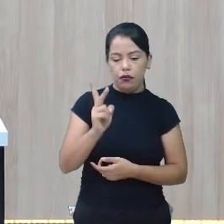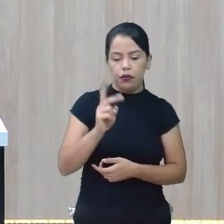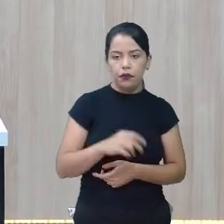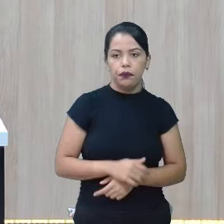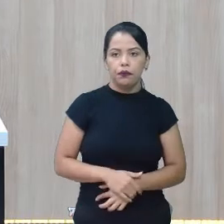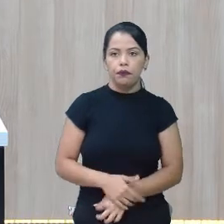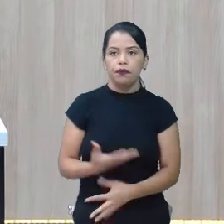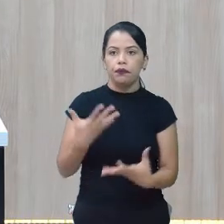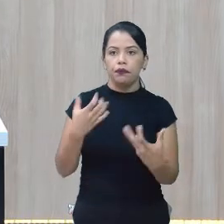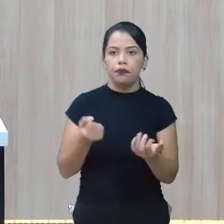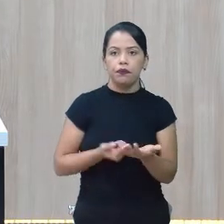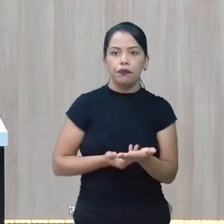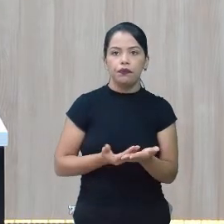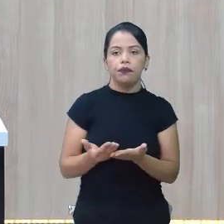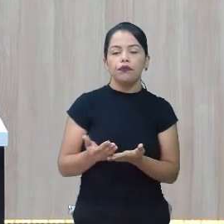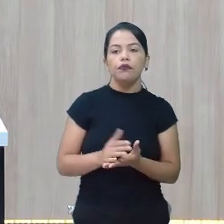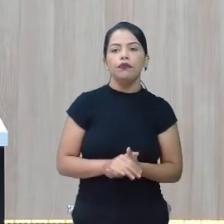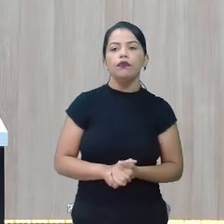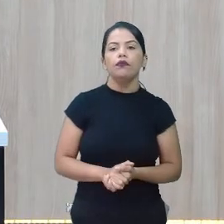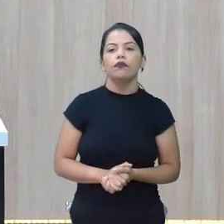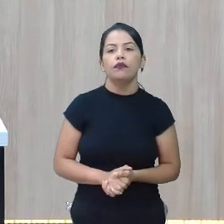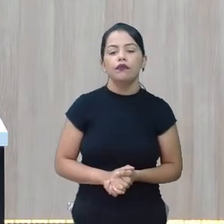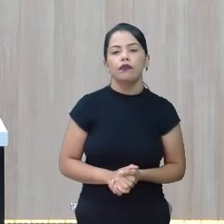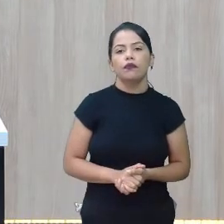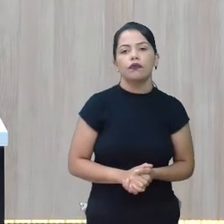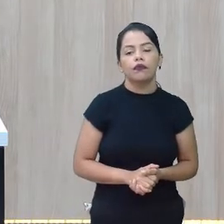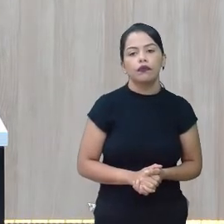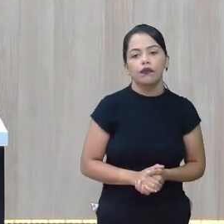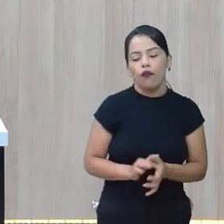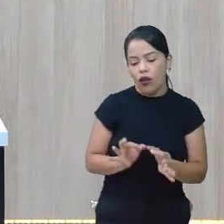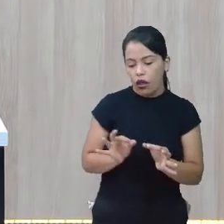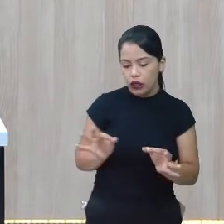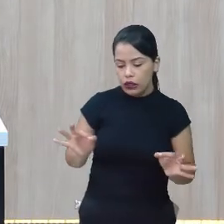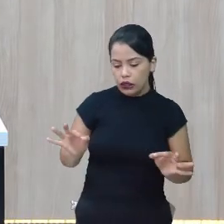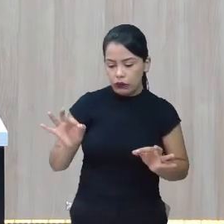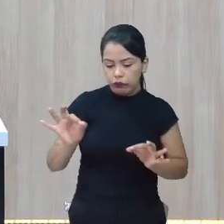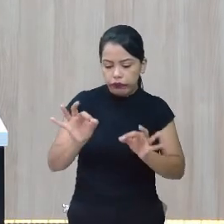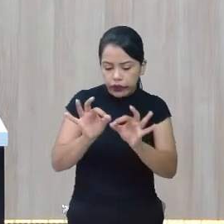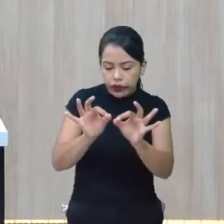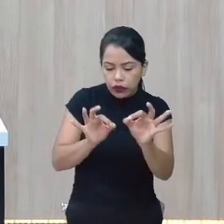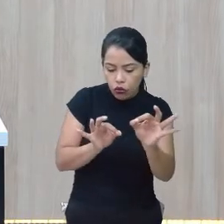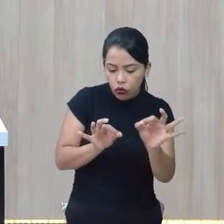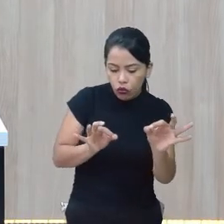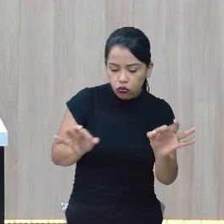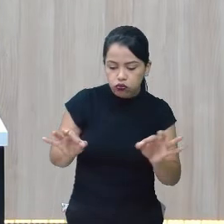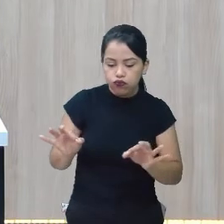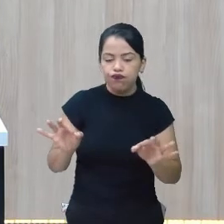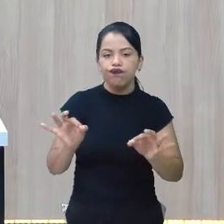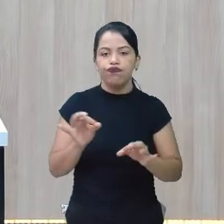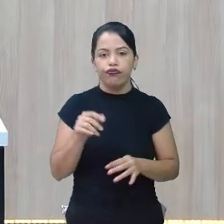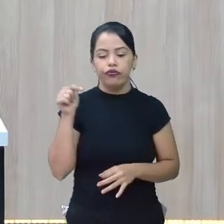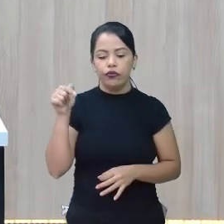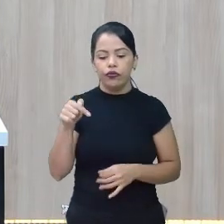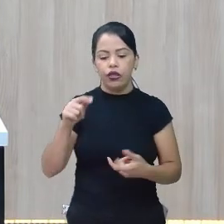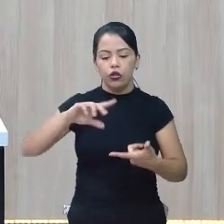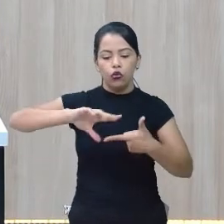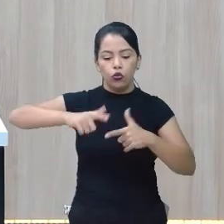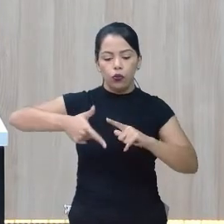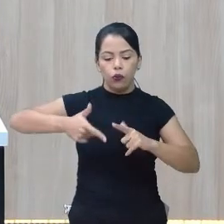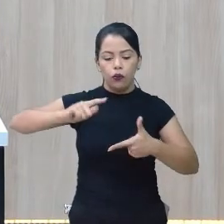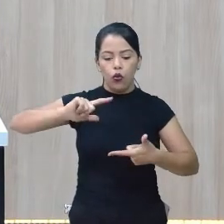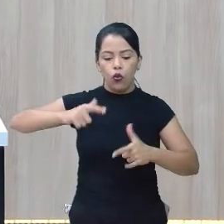lá. Dimensões do bloco. Então, quando a gente estudou inicialmente quadrado, né, então a gente percebe que as coisas